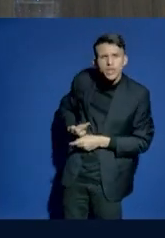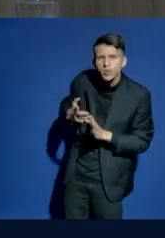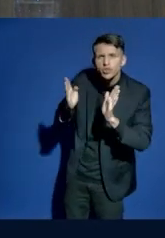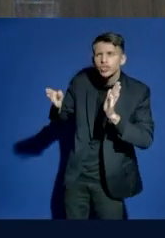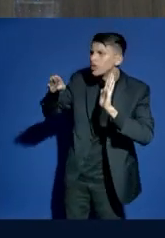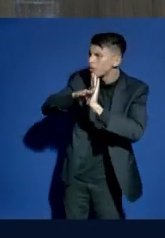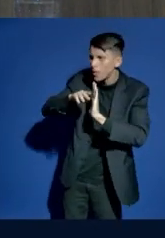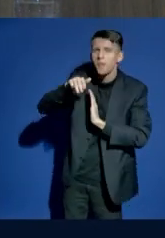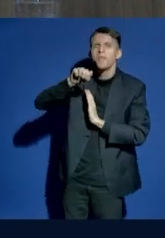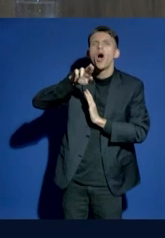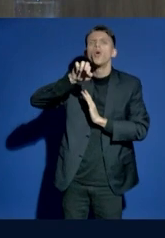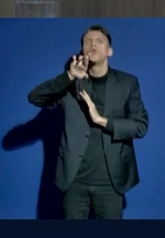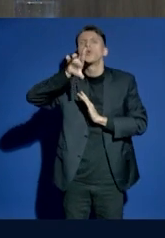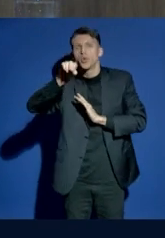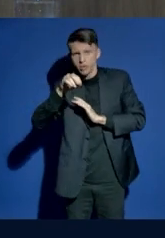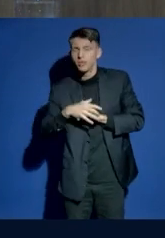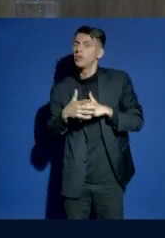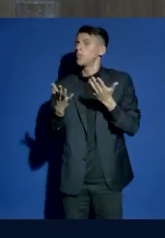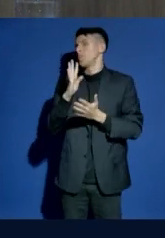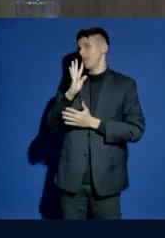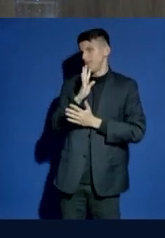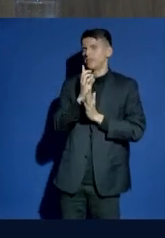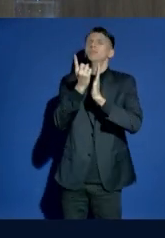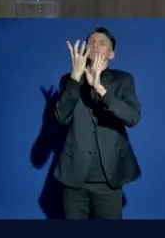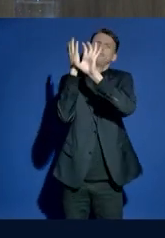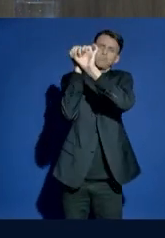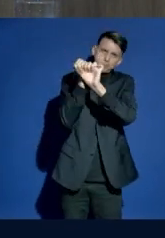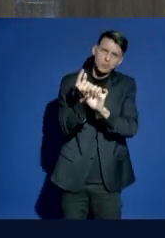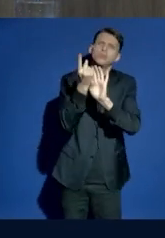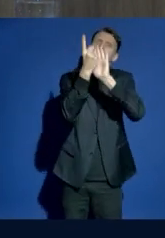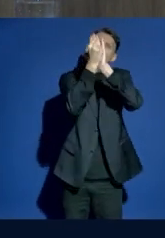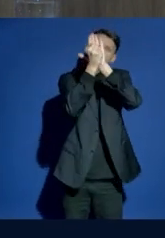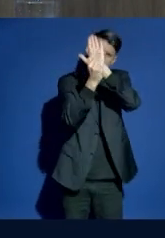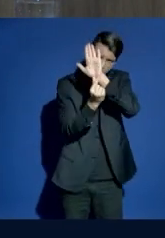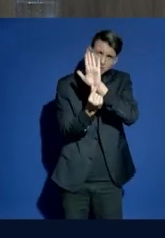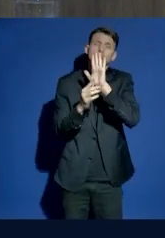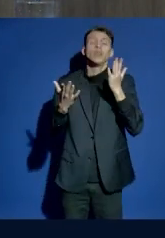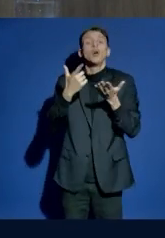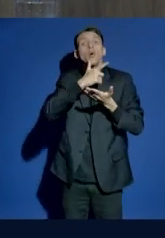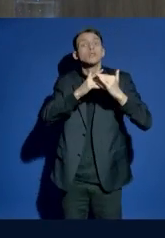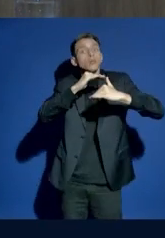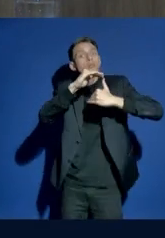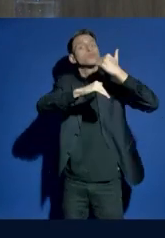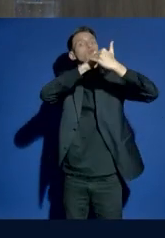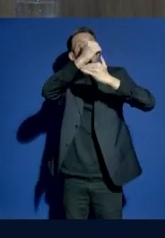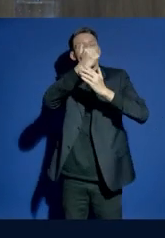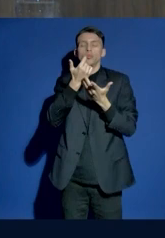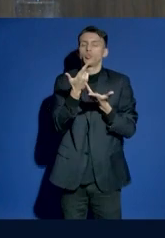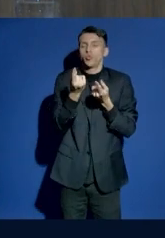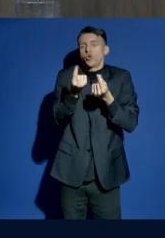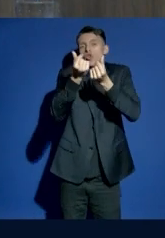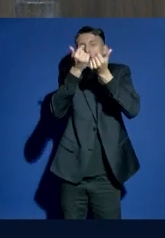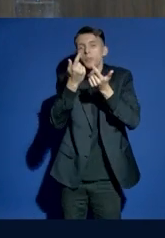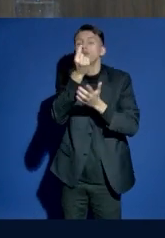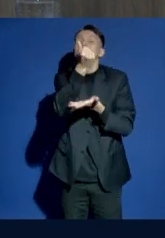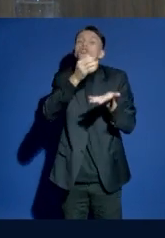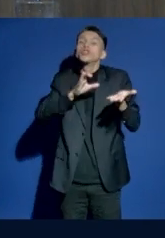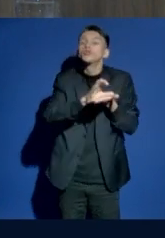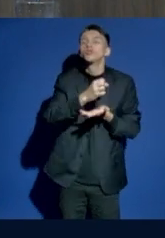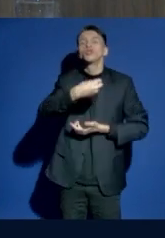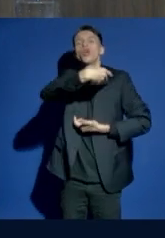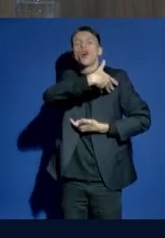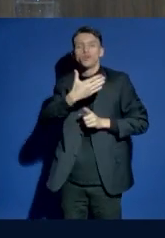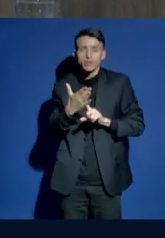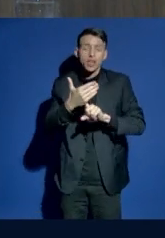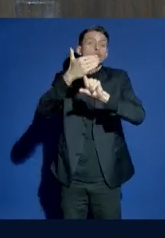aqui, mas ele conhece bem esses números. E isso gerou um desenvolvimento econômico e social enorme. Com isso veio muito investimento em inovação, muito